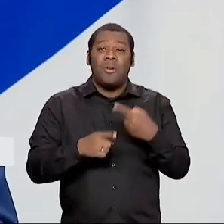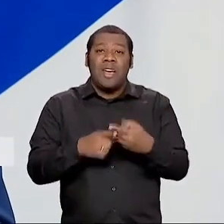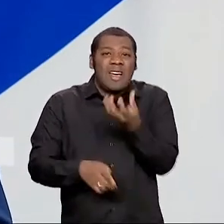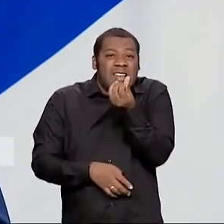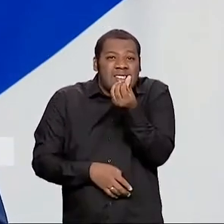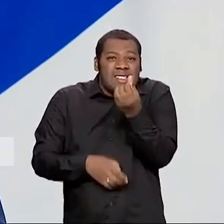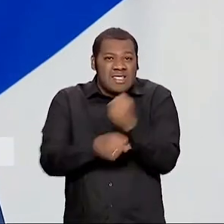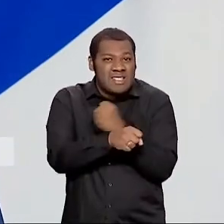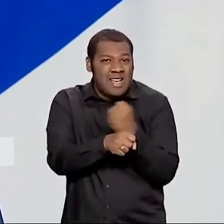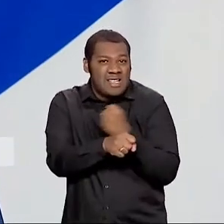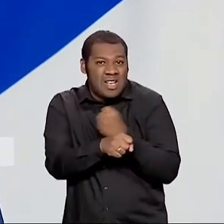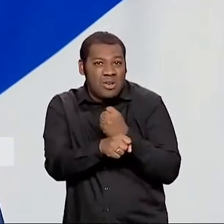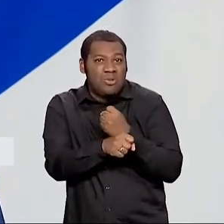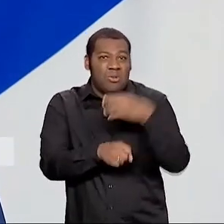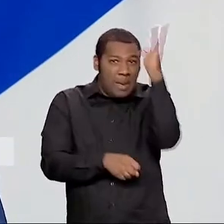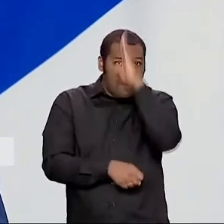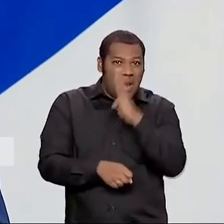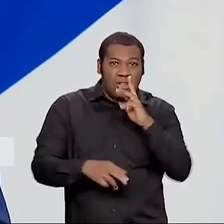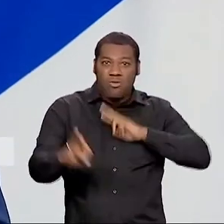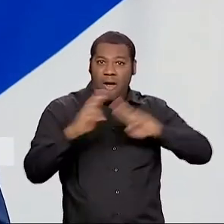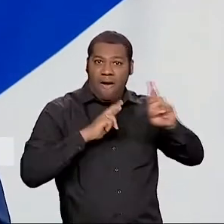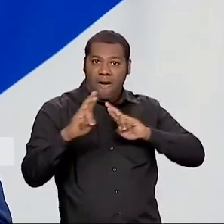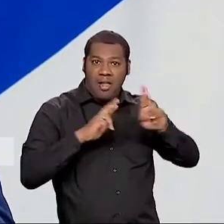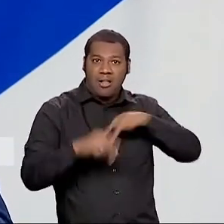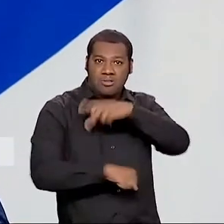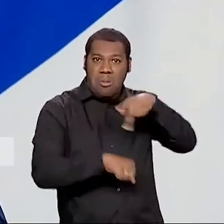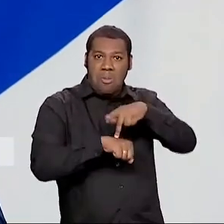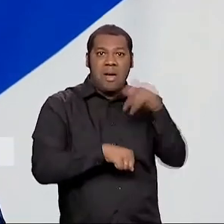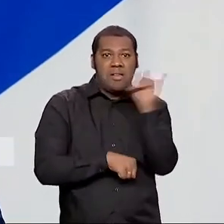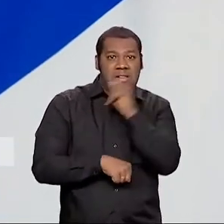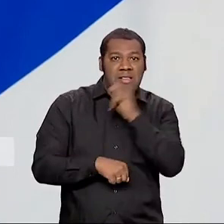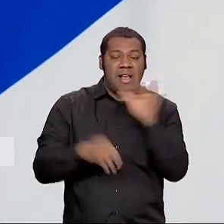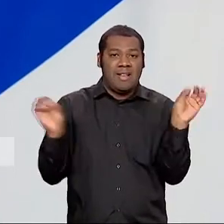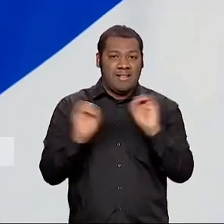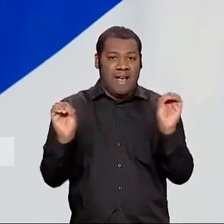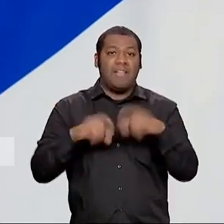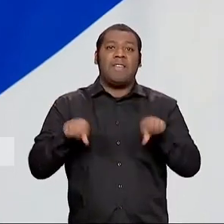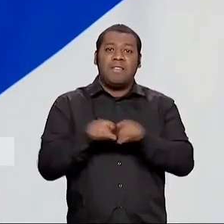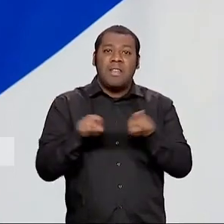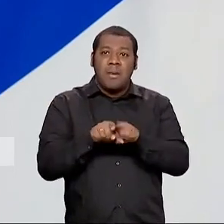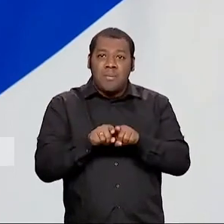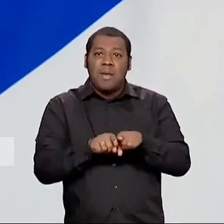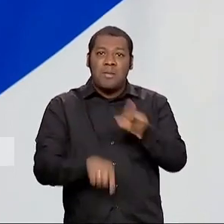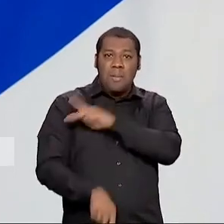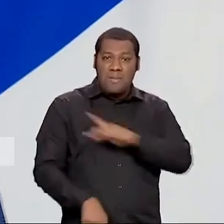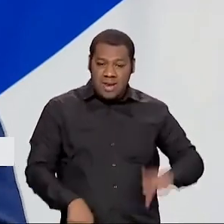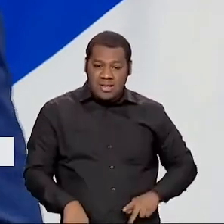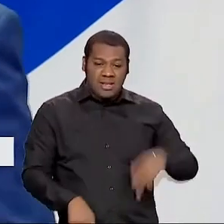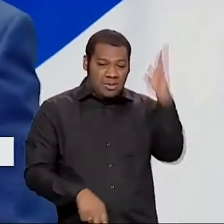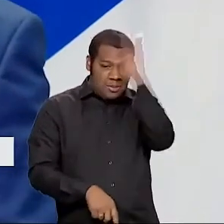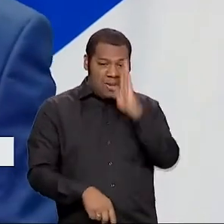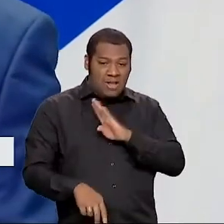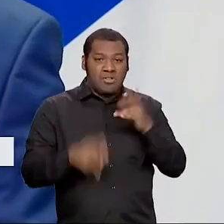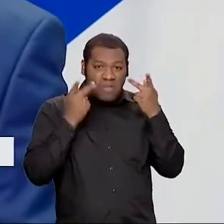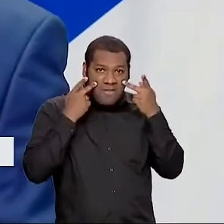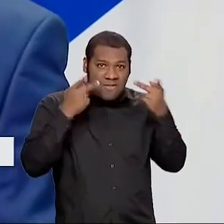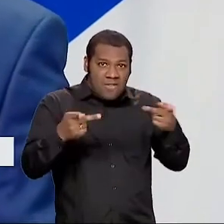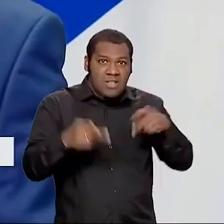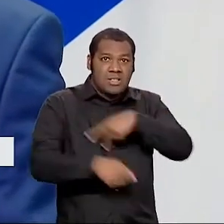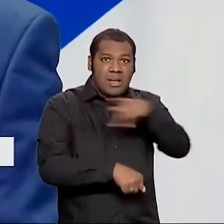que o Brasil não tinha relação com a Itália, que ninguém do Brasil vinha à Itália e que ninguém da Itália ia ao